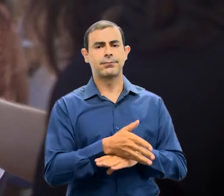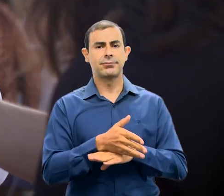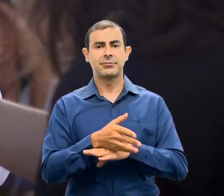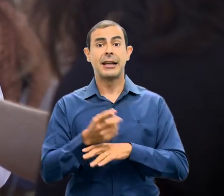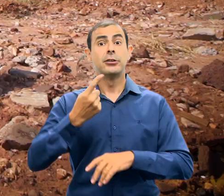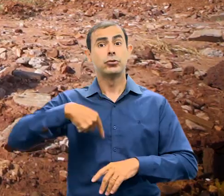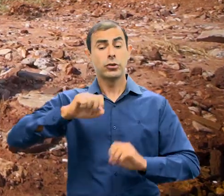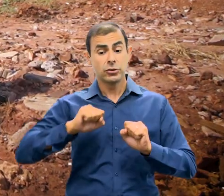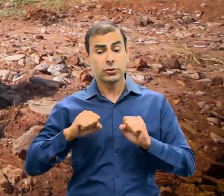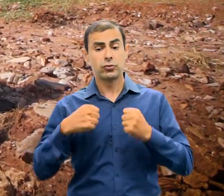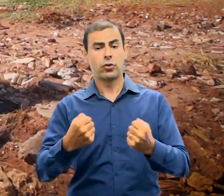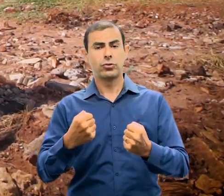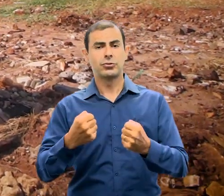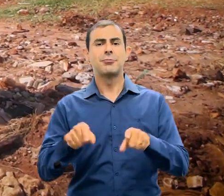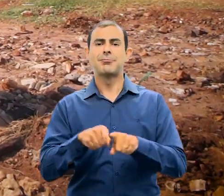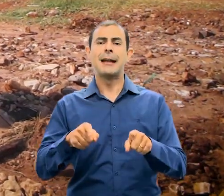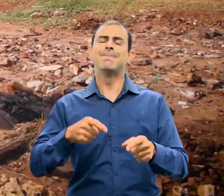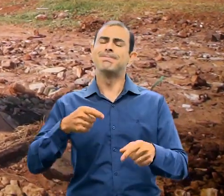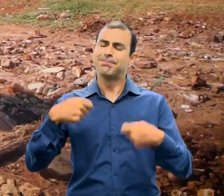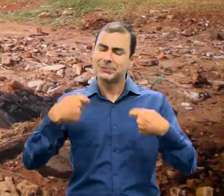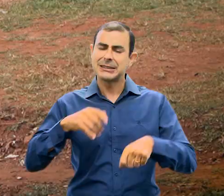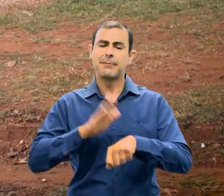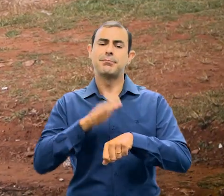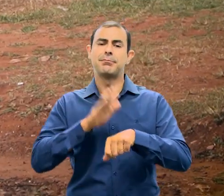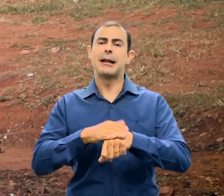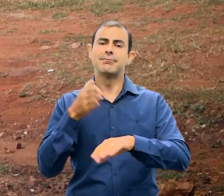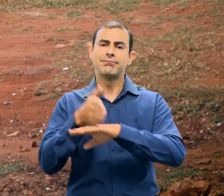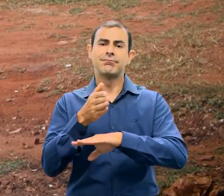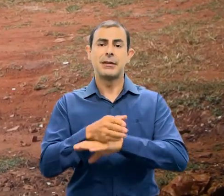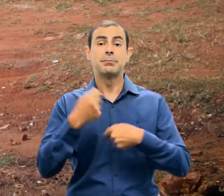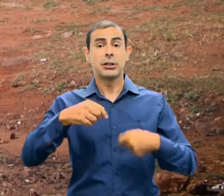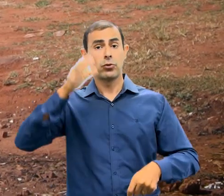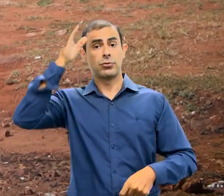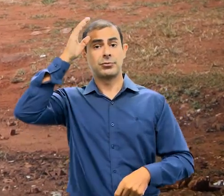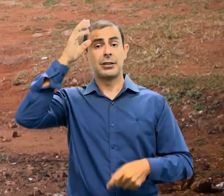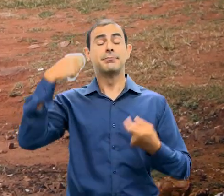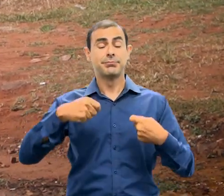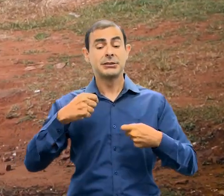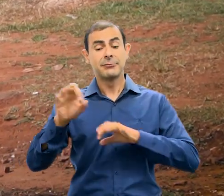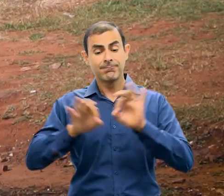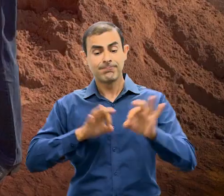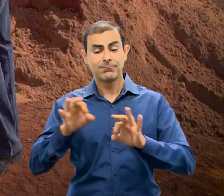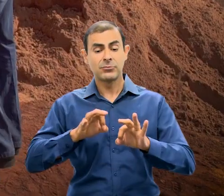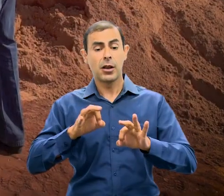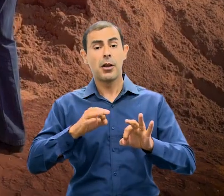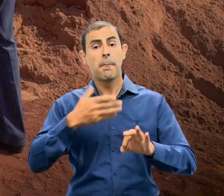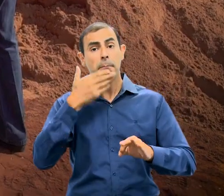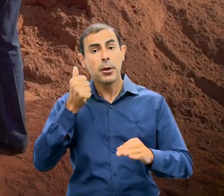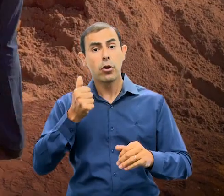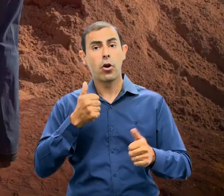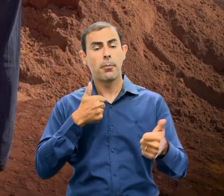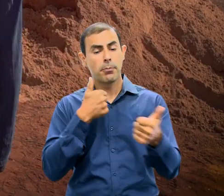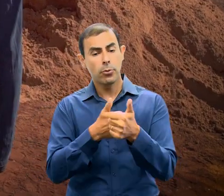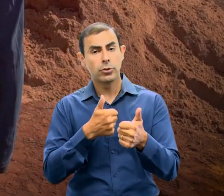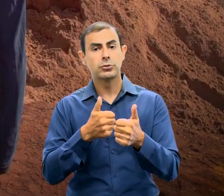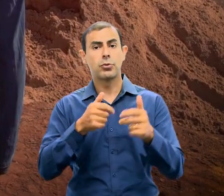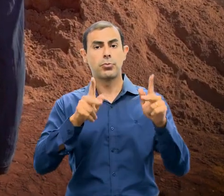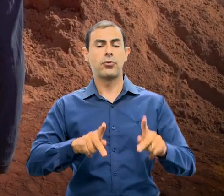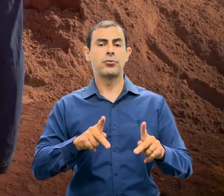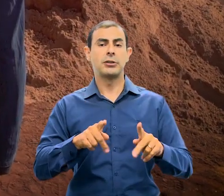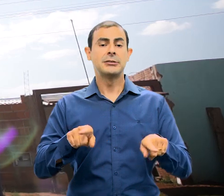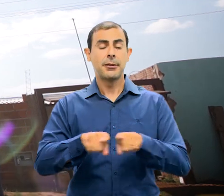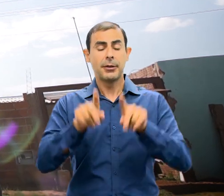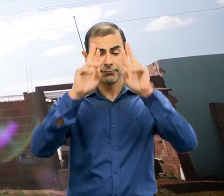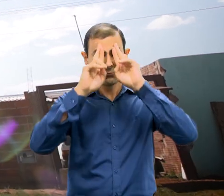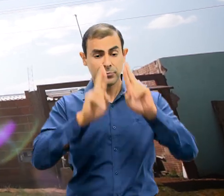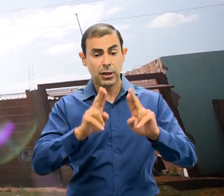apesar do nosso esforço, muito ainda a gente tem que fazer. A gente precisa ter essa consciência e nós precisamos fazer essa proximidade maior e ter mais